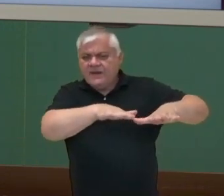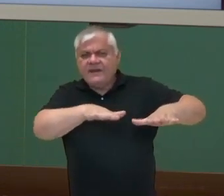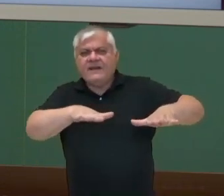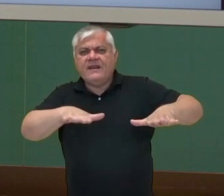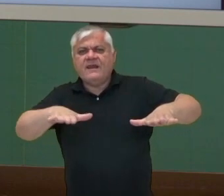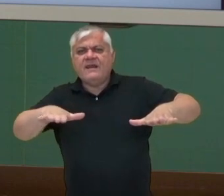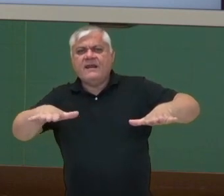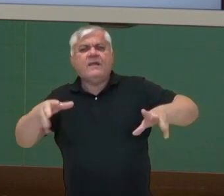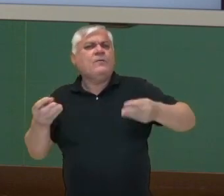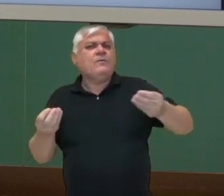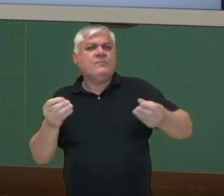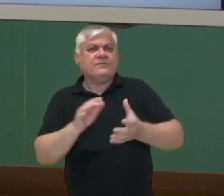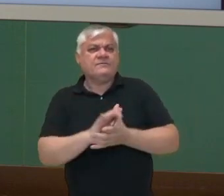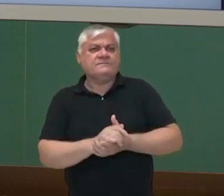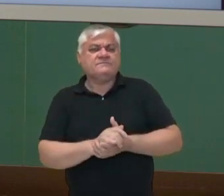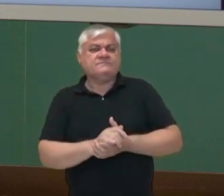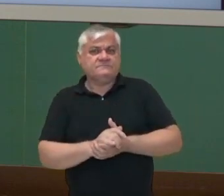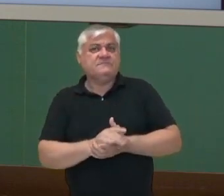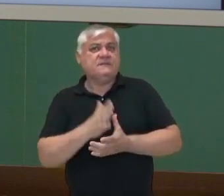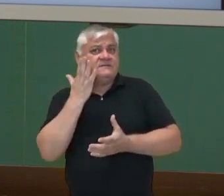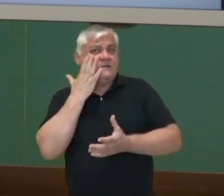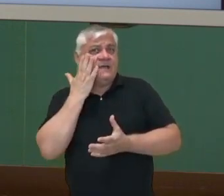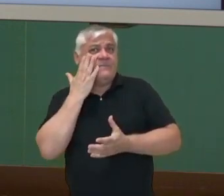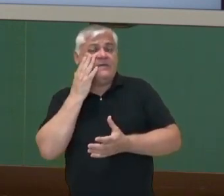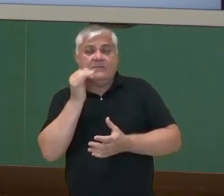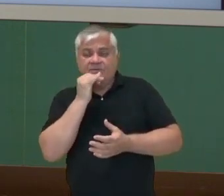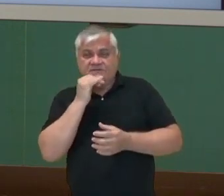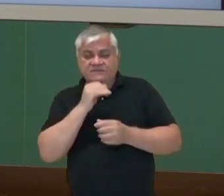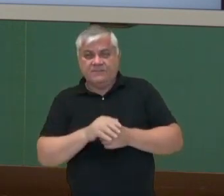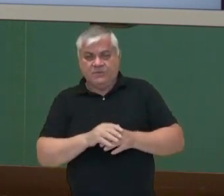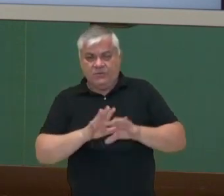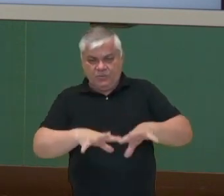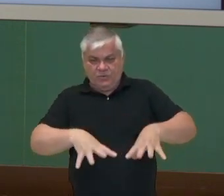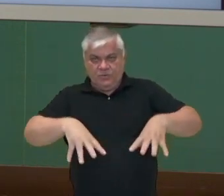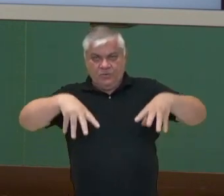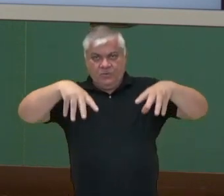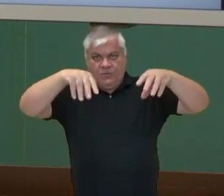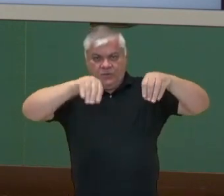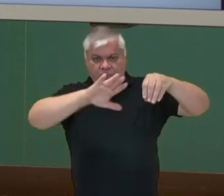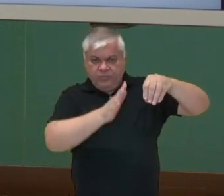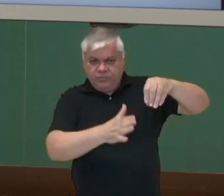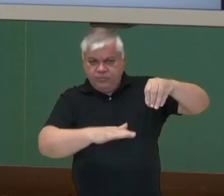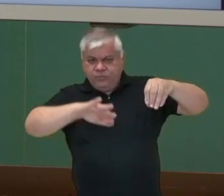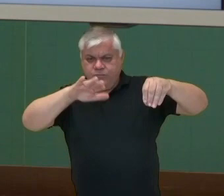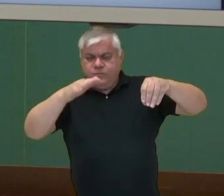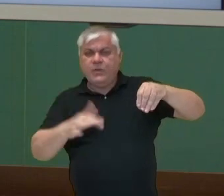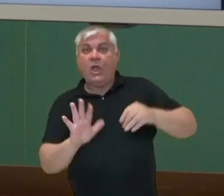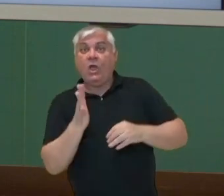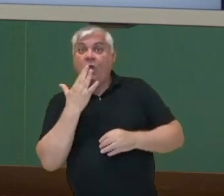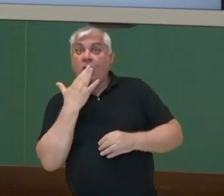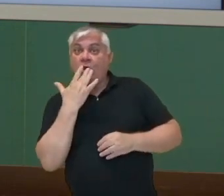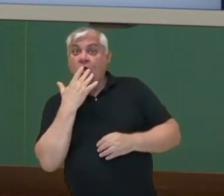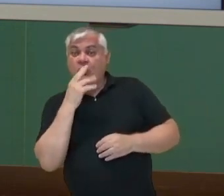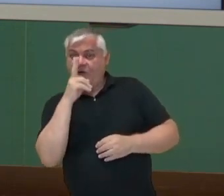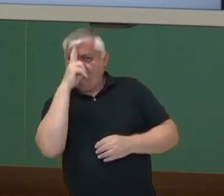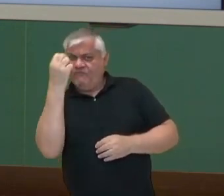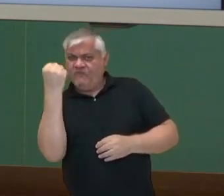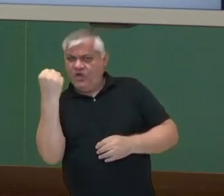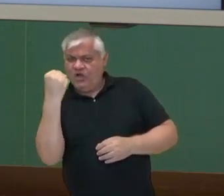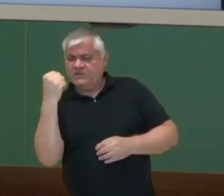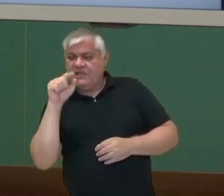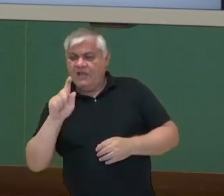preciso identificar aqui. Num mapa de relevo, as cores, quando elas estão mais fortes, indica que é